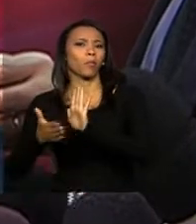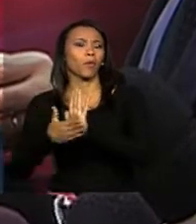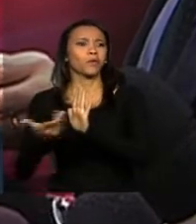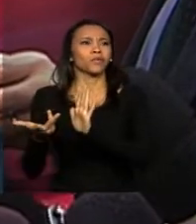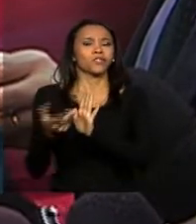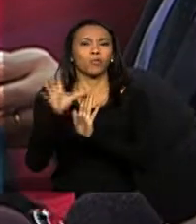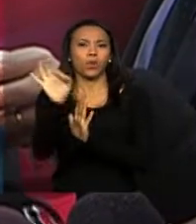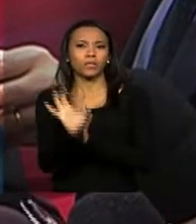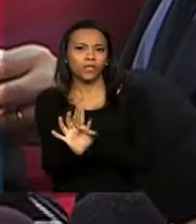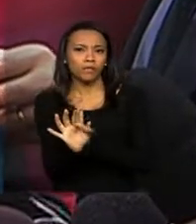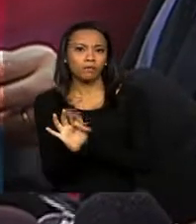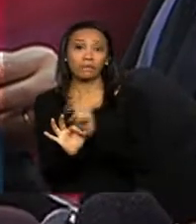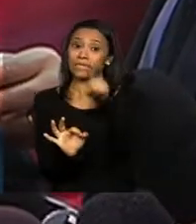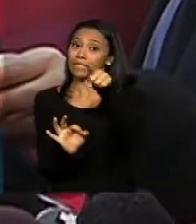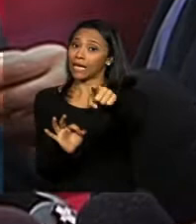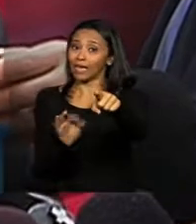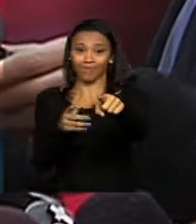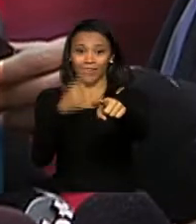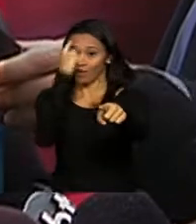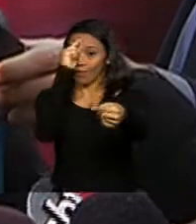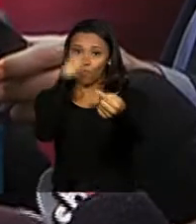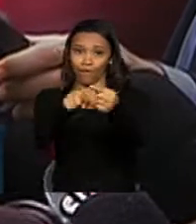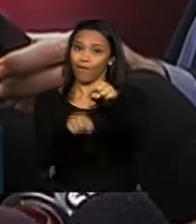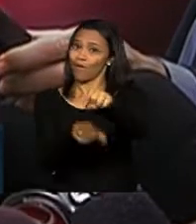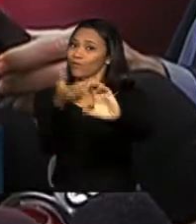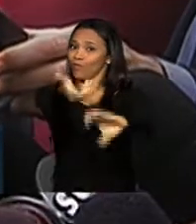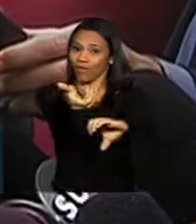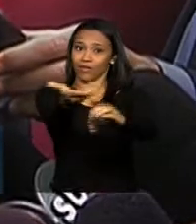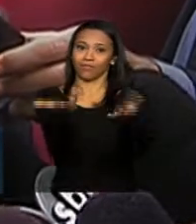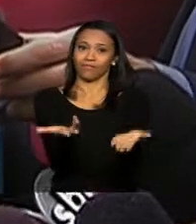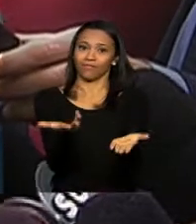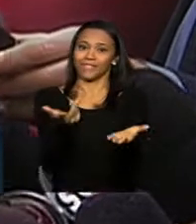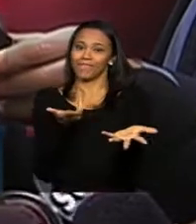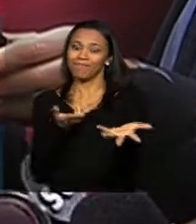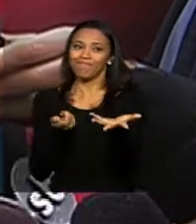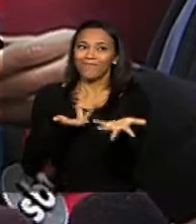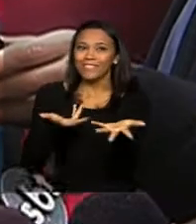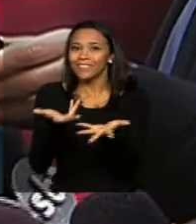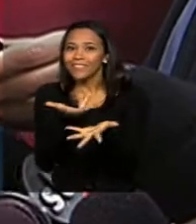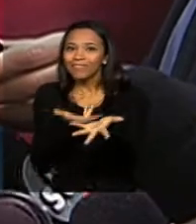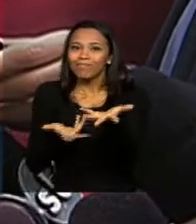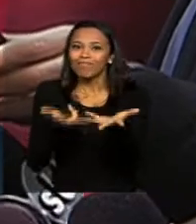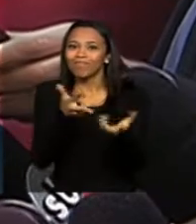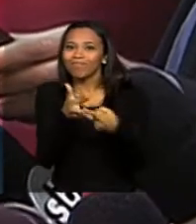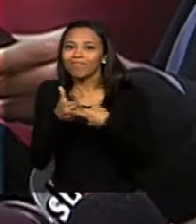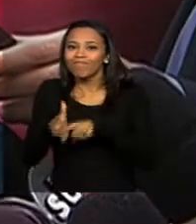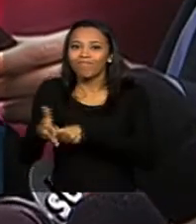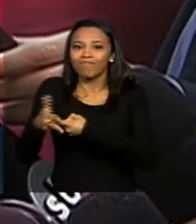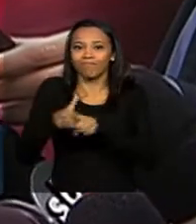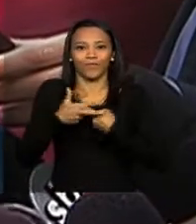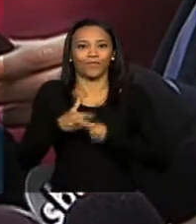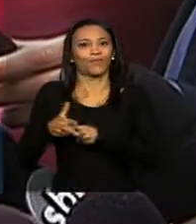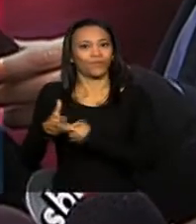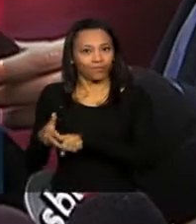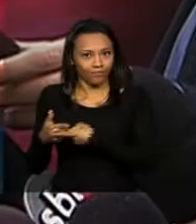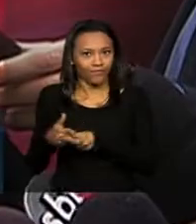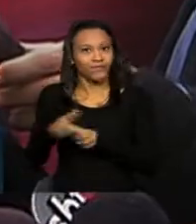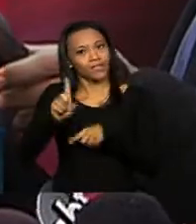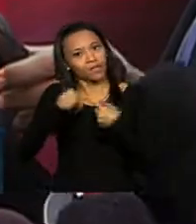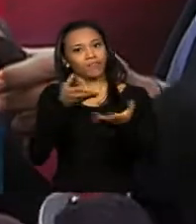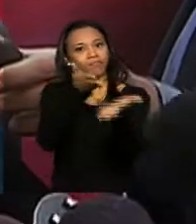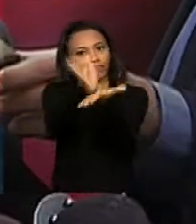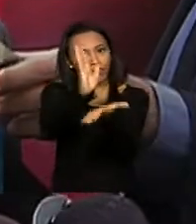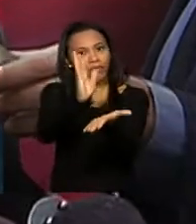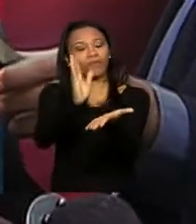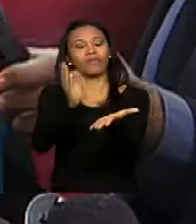digamos assim e não é a proposta desejada pelo congresso nesse momento é preciso fazer o ajustamento você faz o ajustamento e e aprova